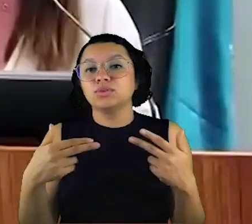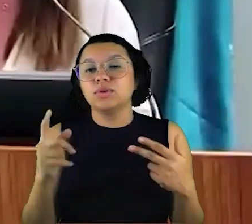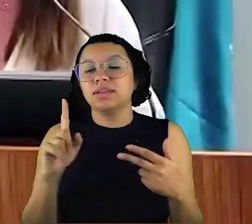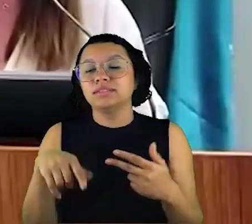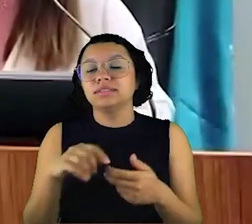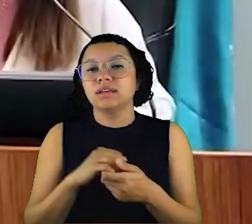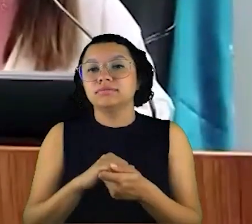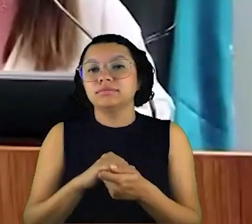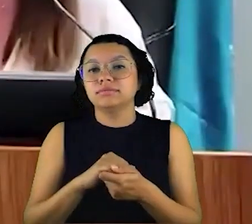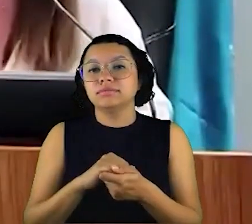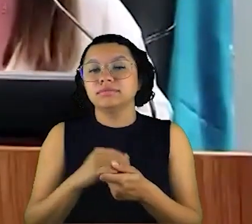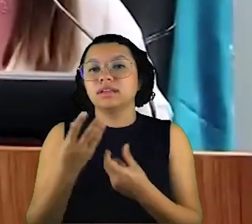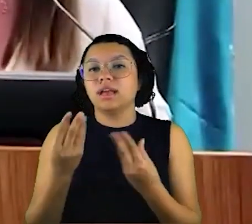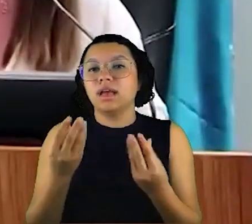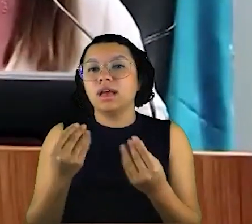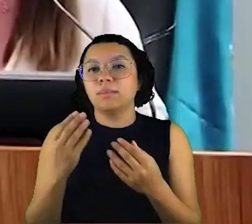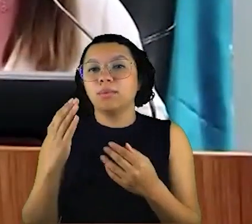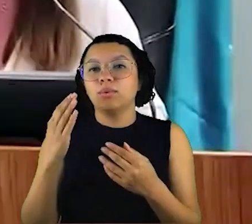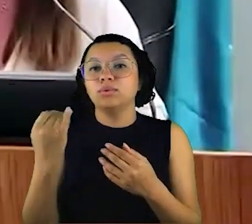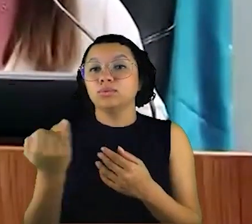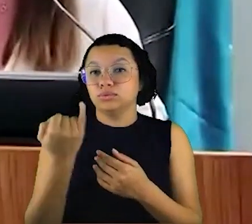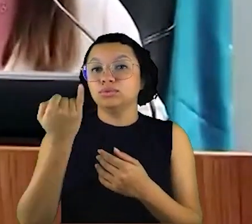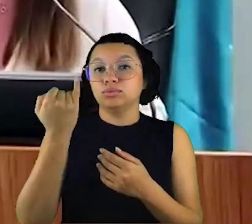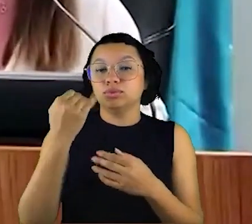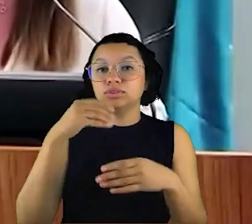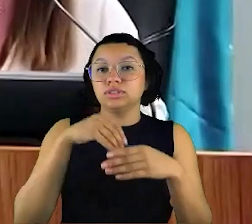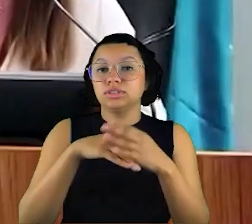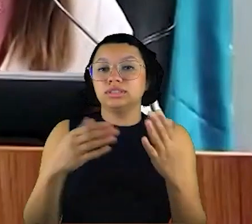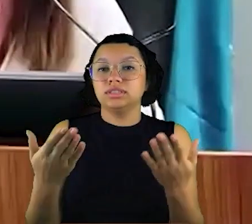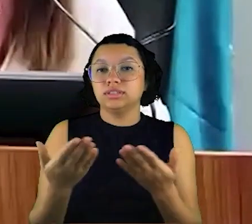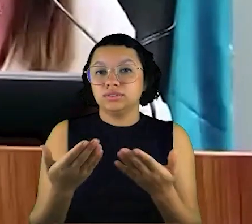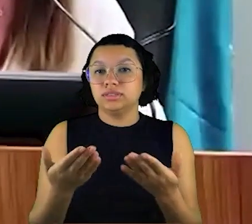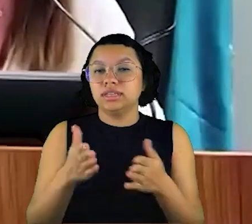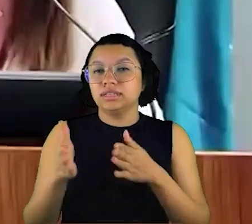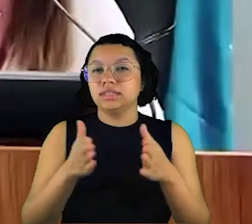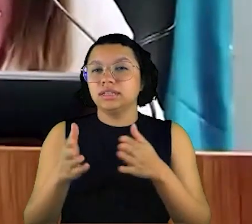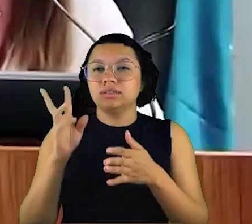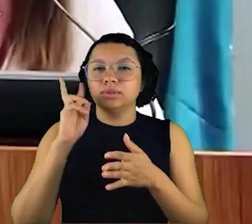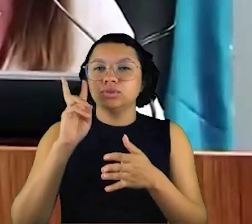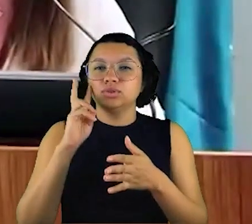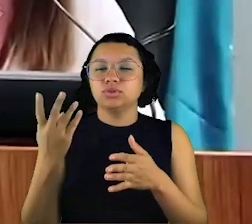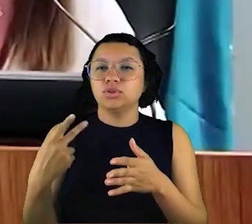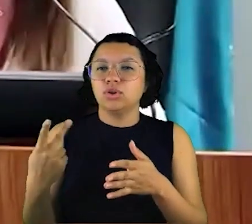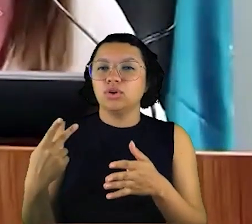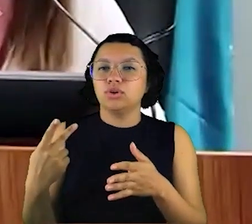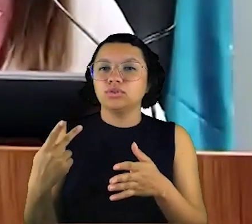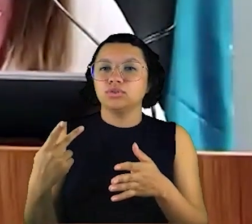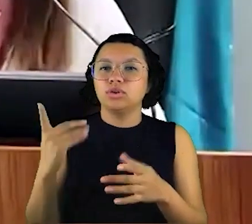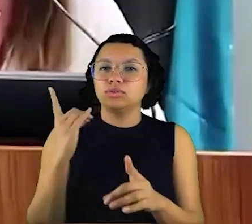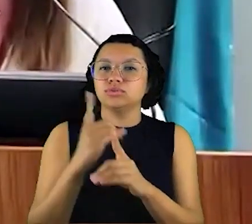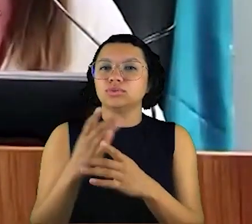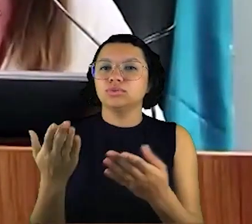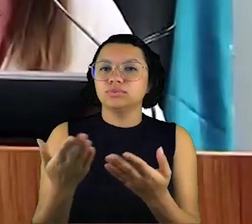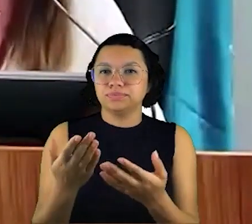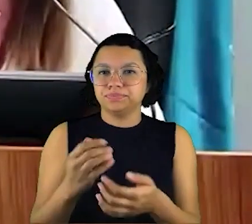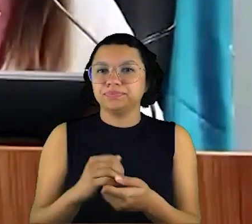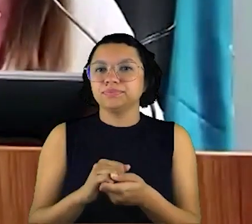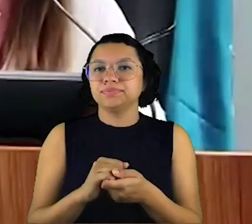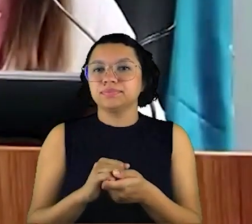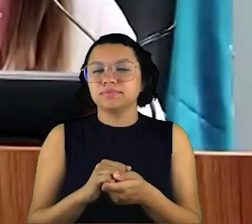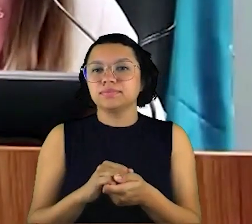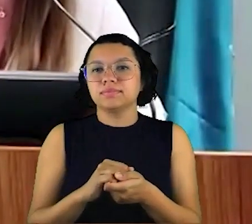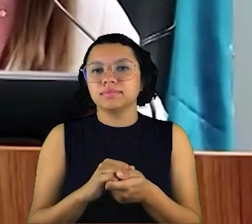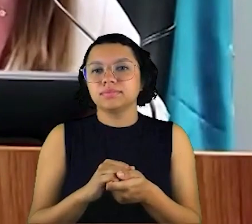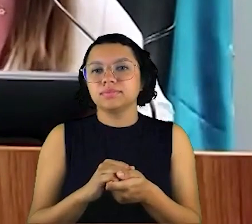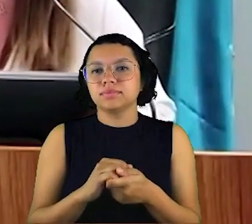duas coisas, né, que são bastante importantes dentro desse momento histórico em que nós nos